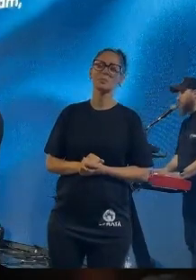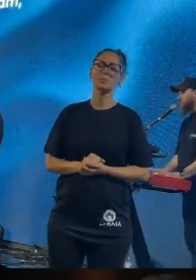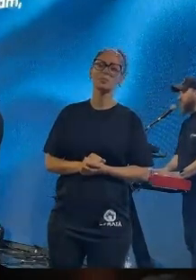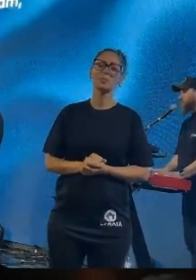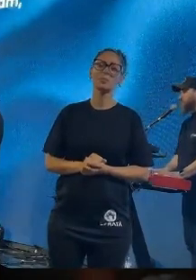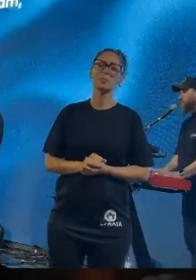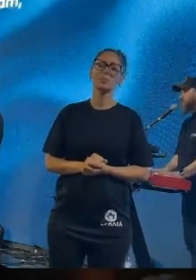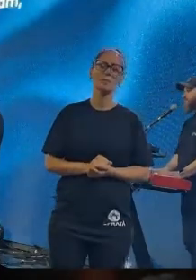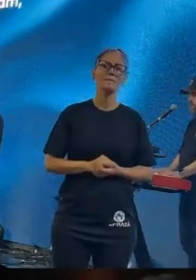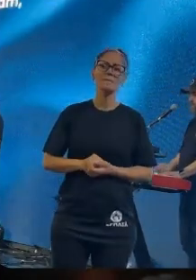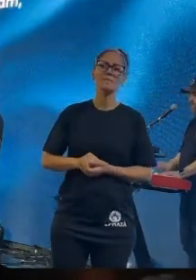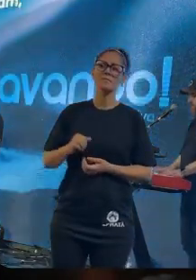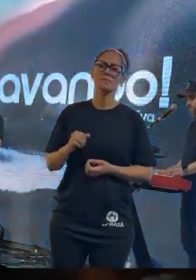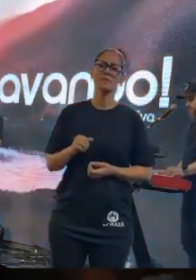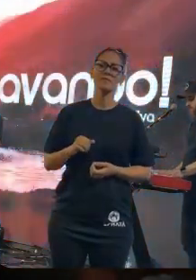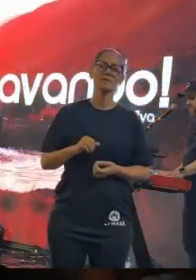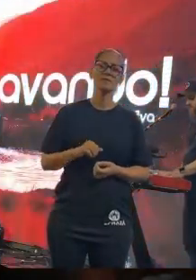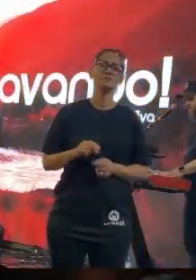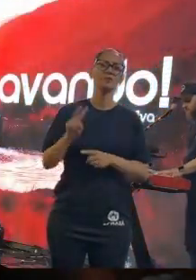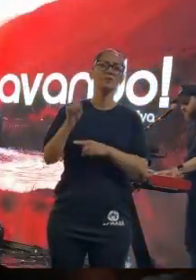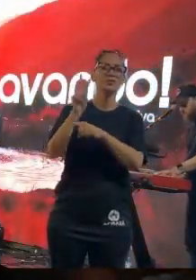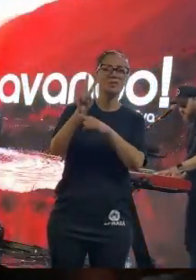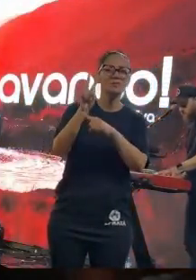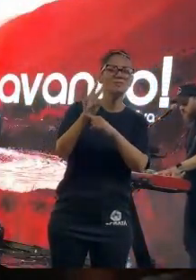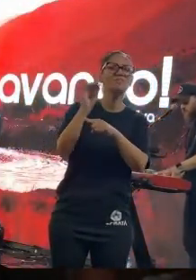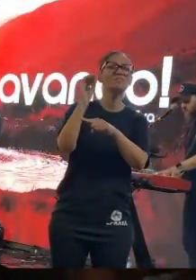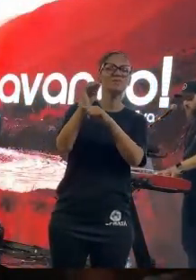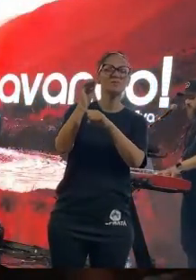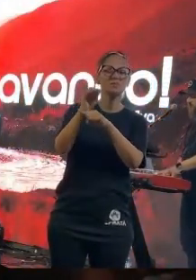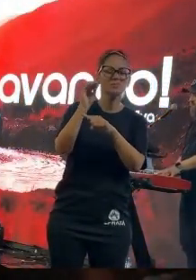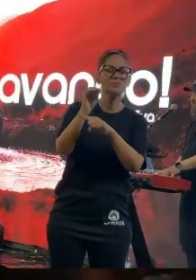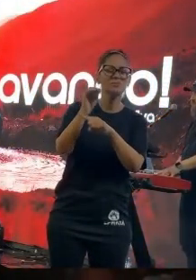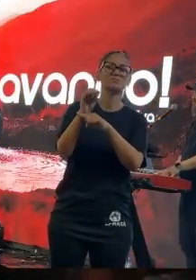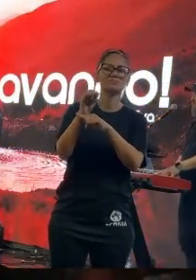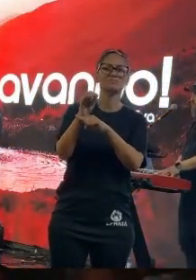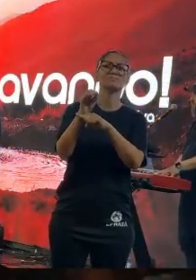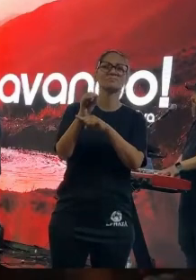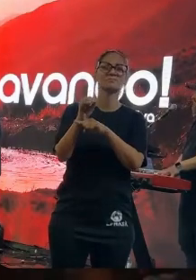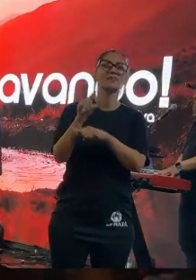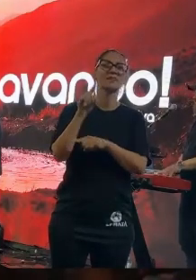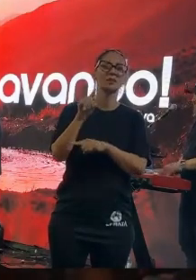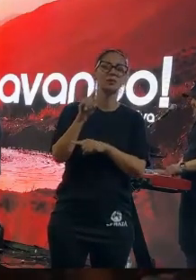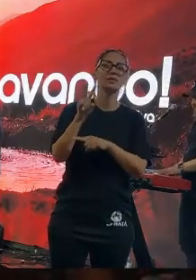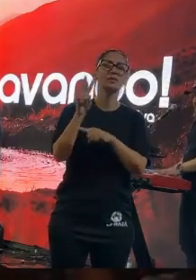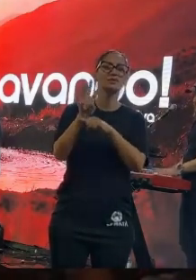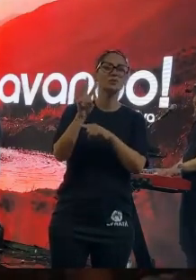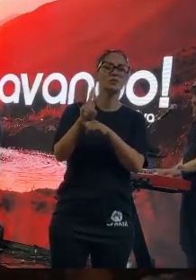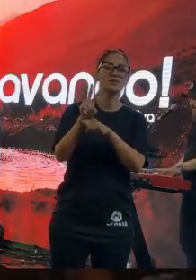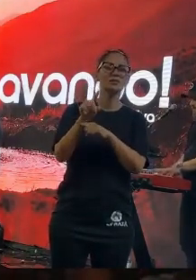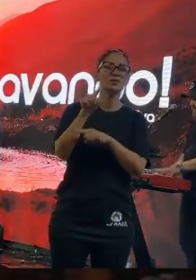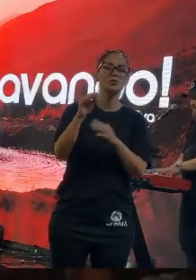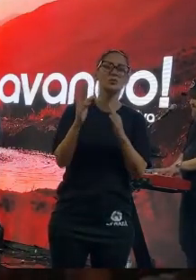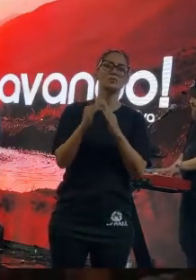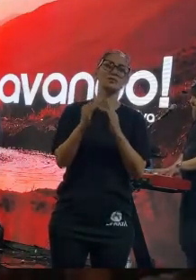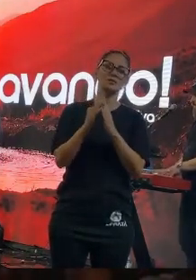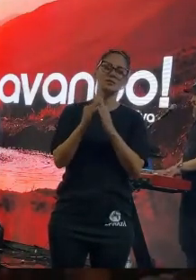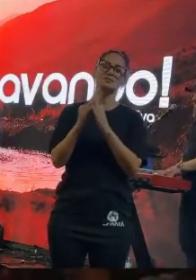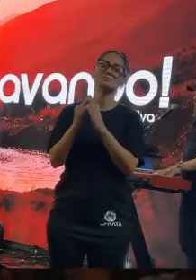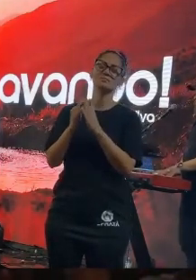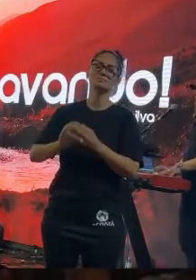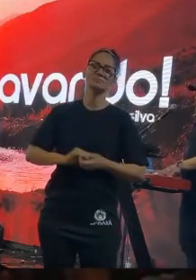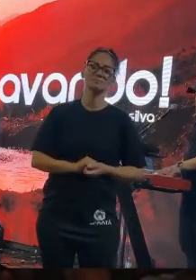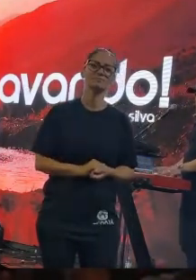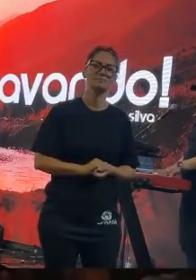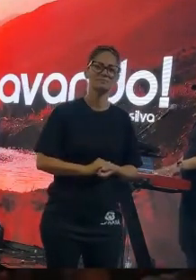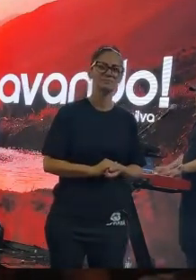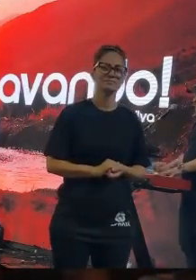progresso, que estão aplaudindo a tua prosperidade, que estão aplaudindo as tuas riquezas. Para cada filisteu que se levanta, uma